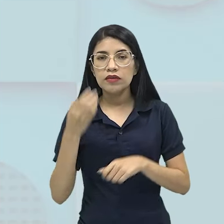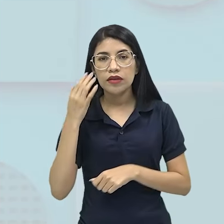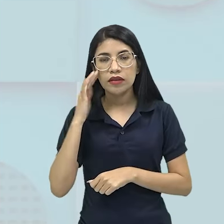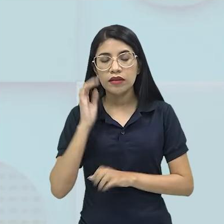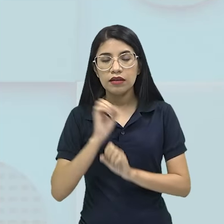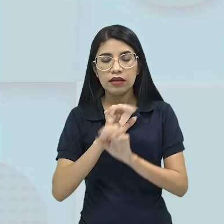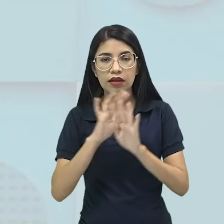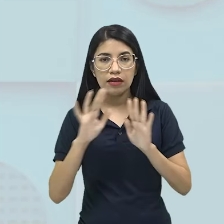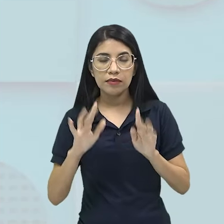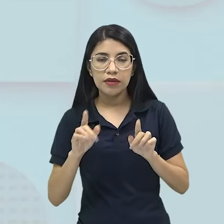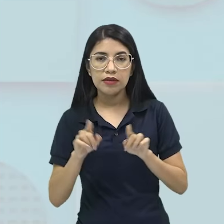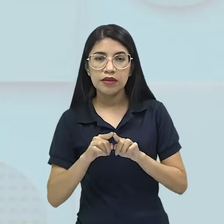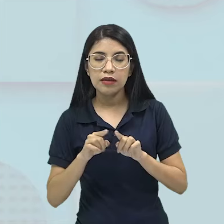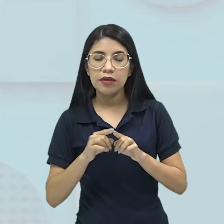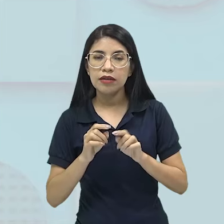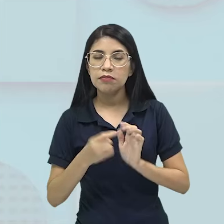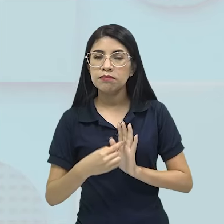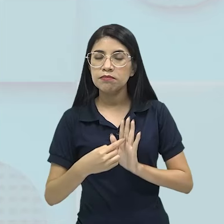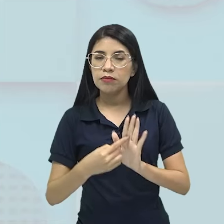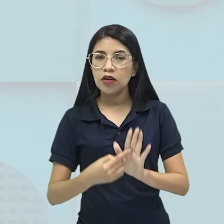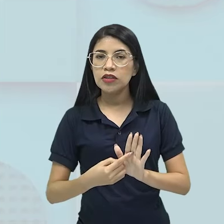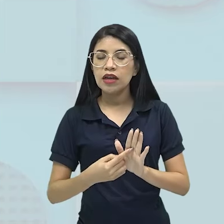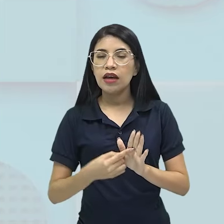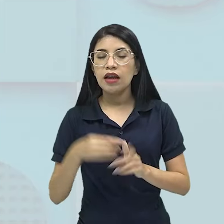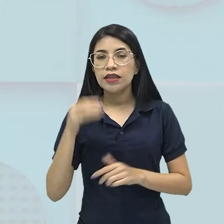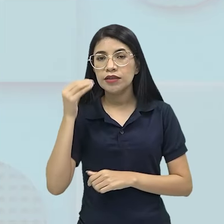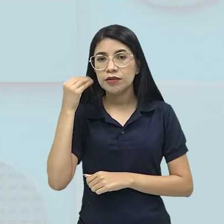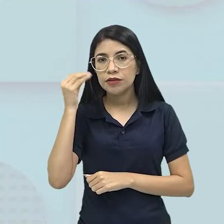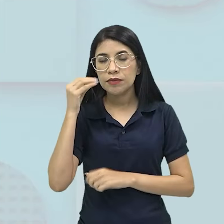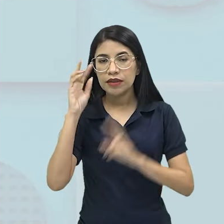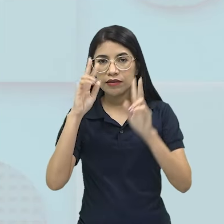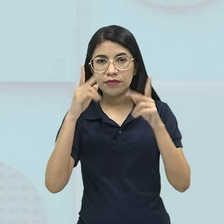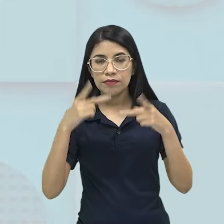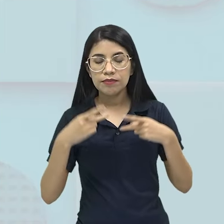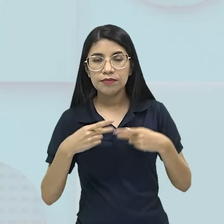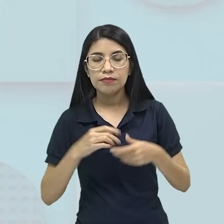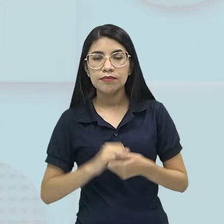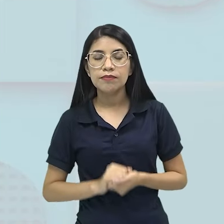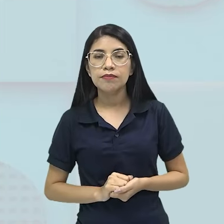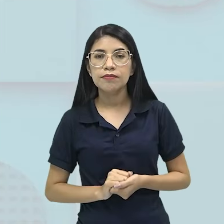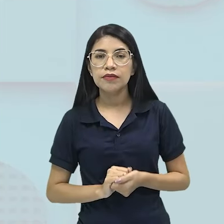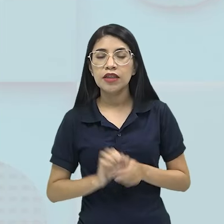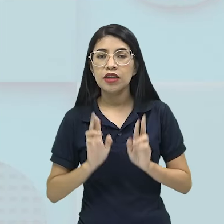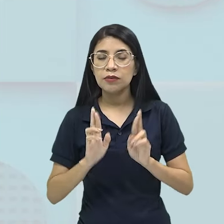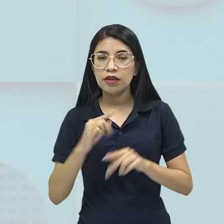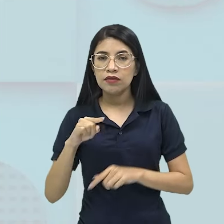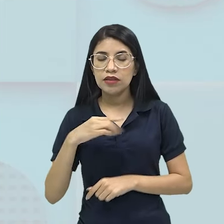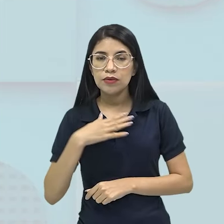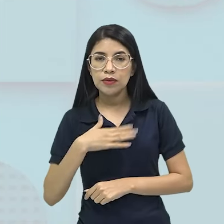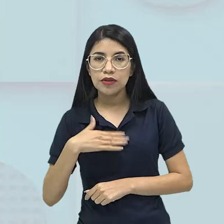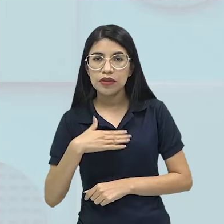de compreender e de expressar toda a experiência humana. Muito bem. Espero que